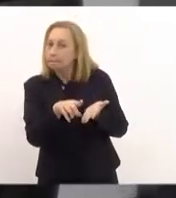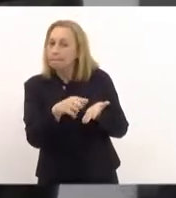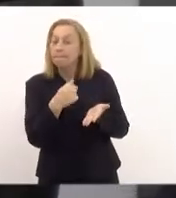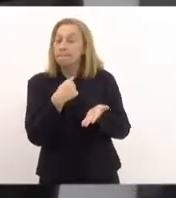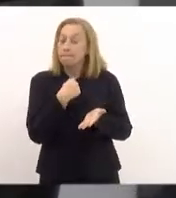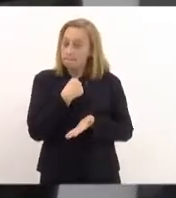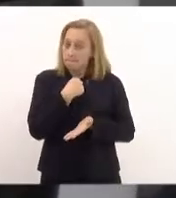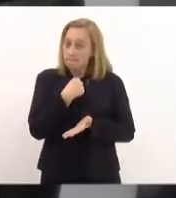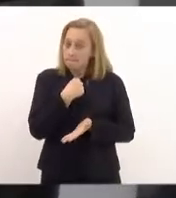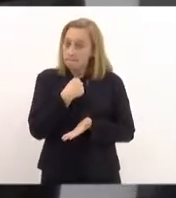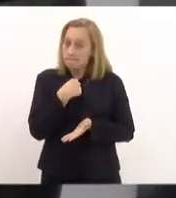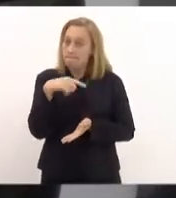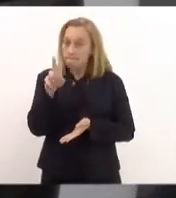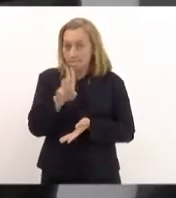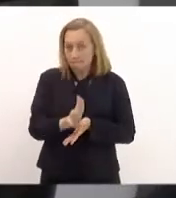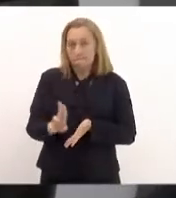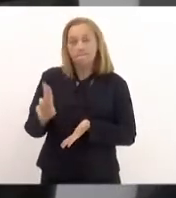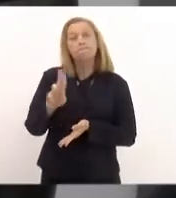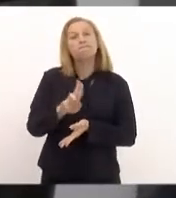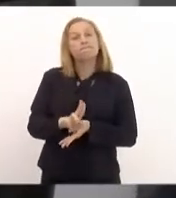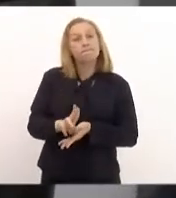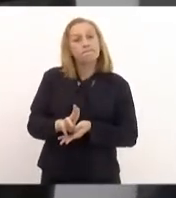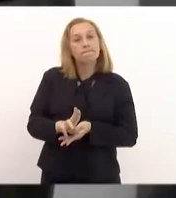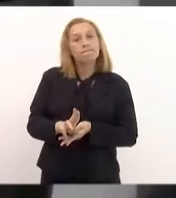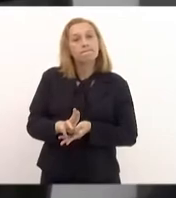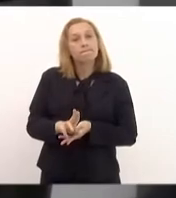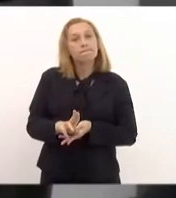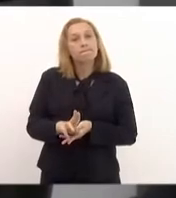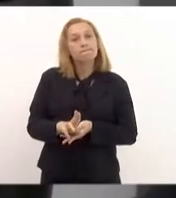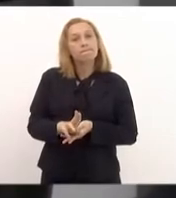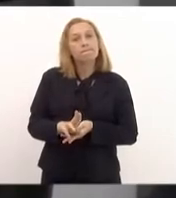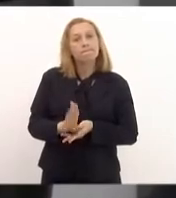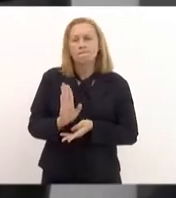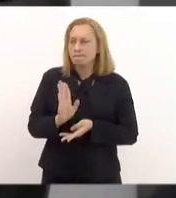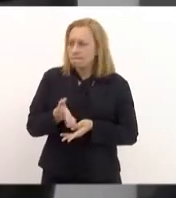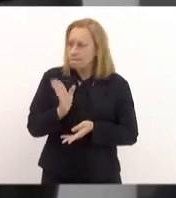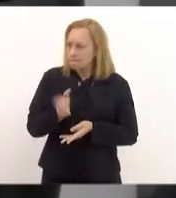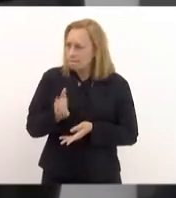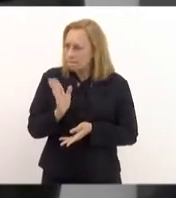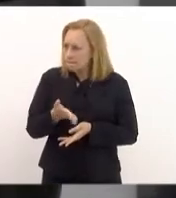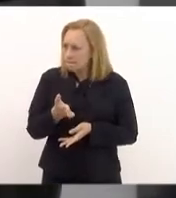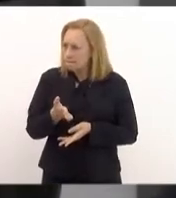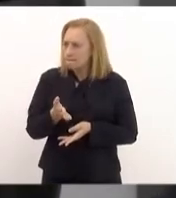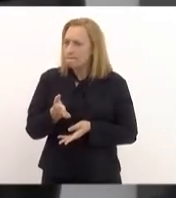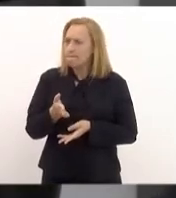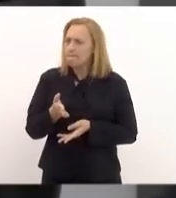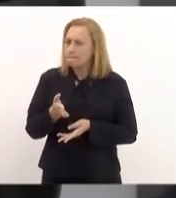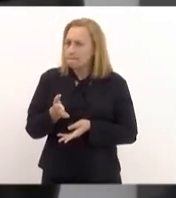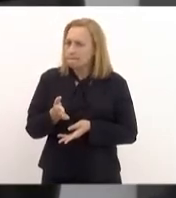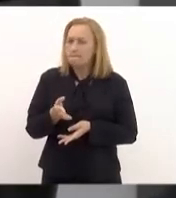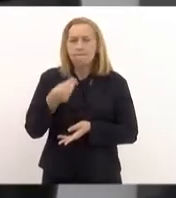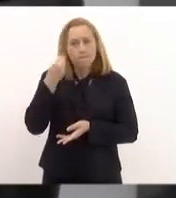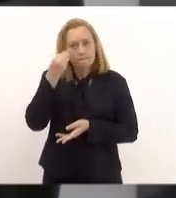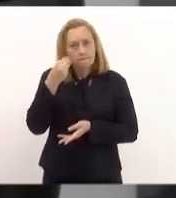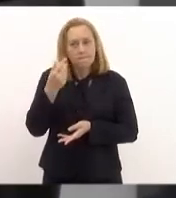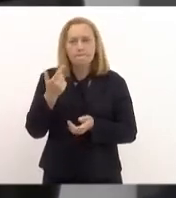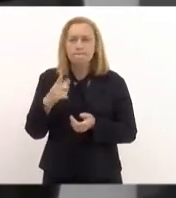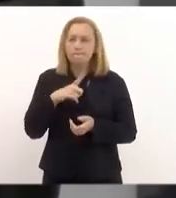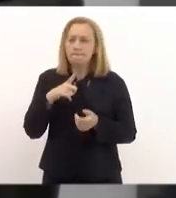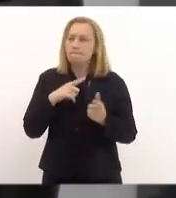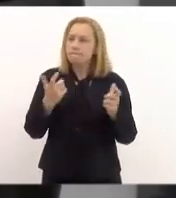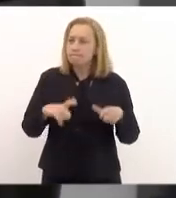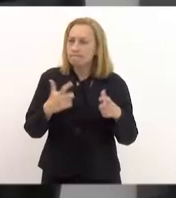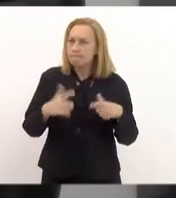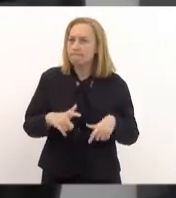fui usuário do Arco Metropolitano, né? E deixei de ser usuário do